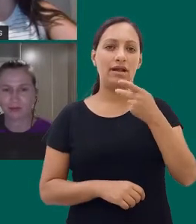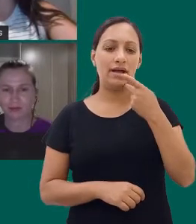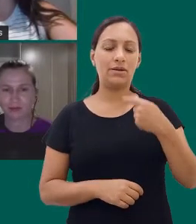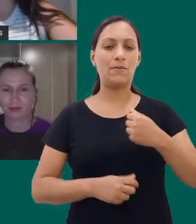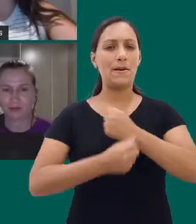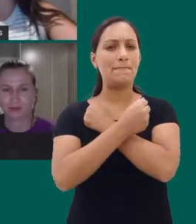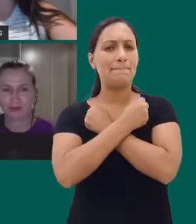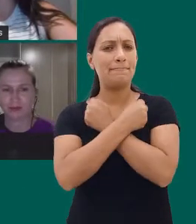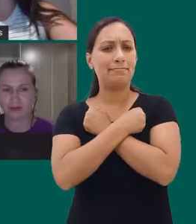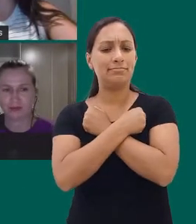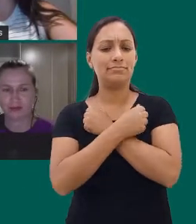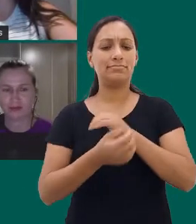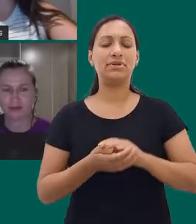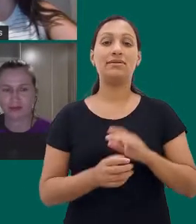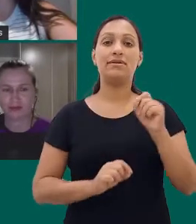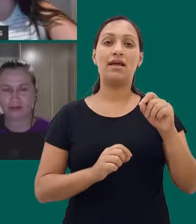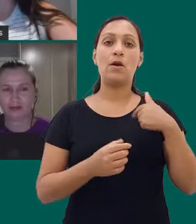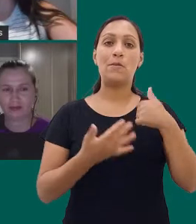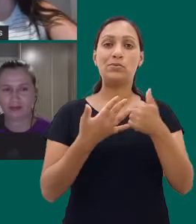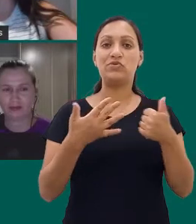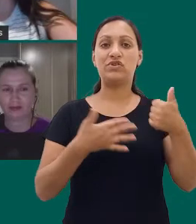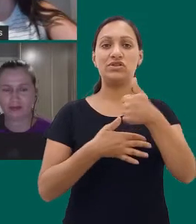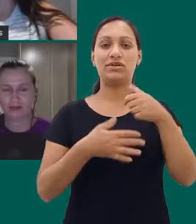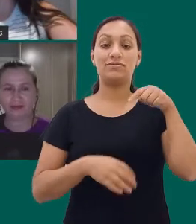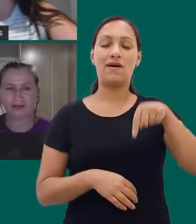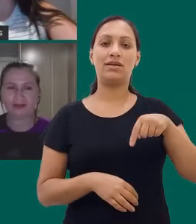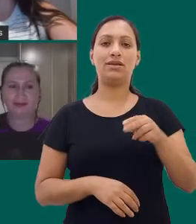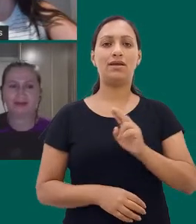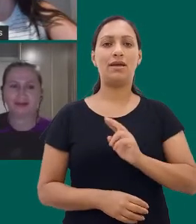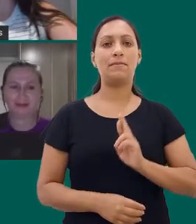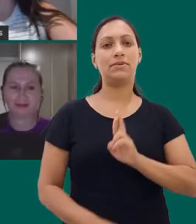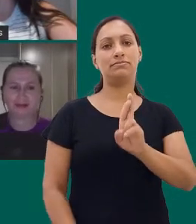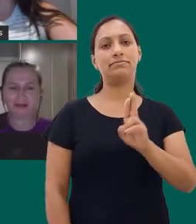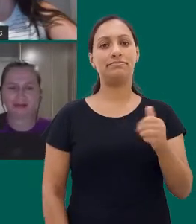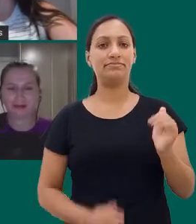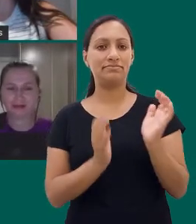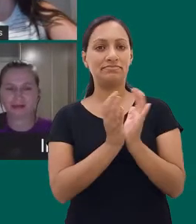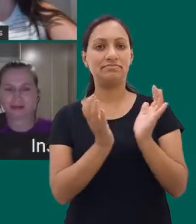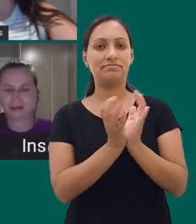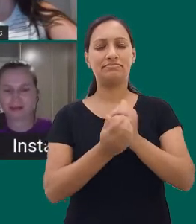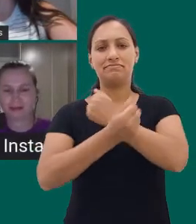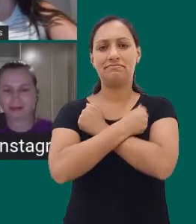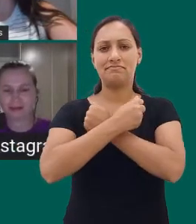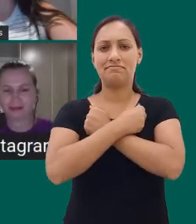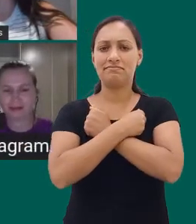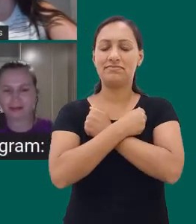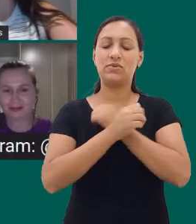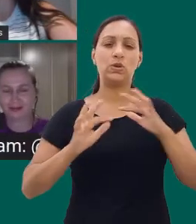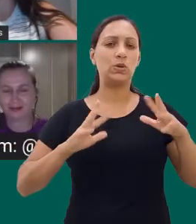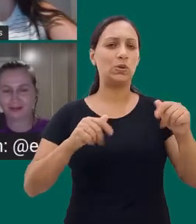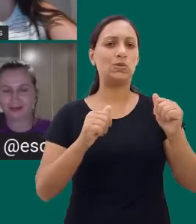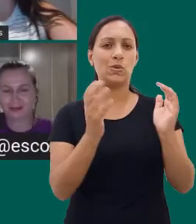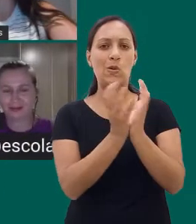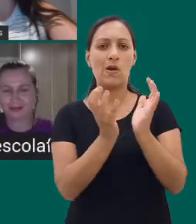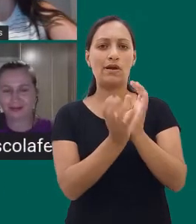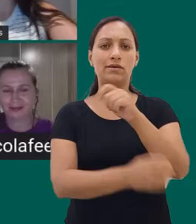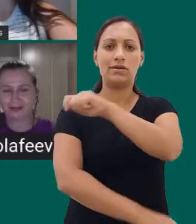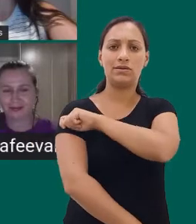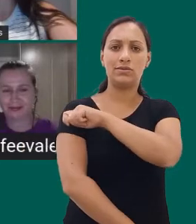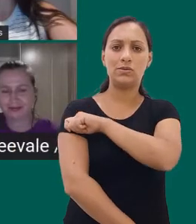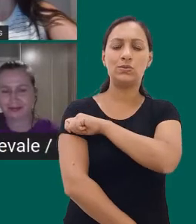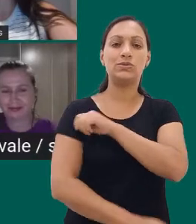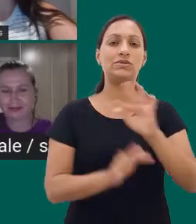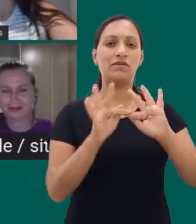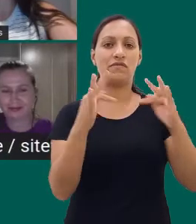sinto privilegiado de estar aqui em nome dos colegas. Então, um grande abraço para todos os colegas, para os estudantes e